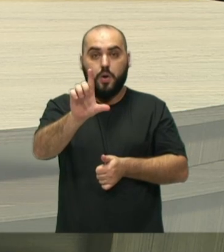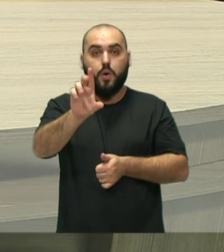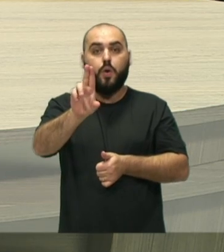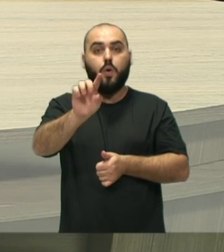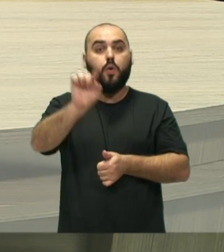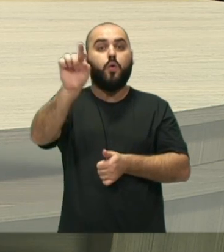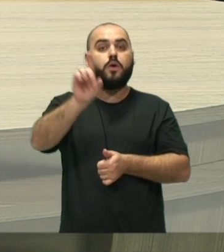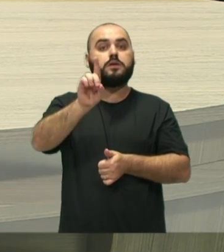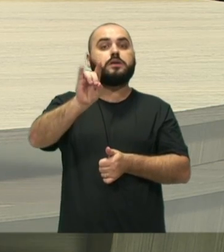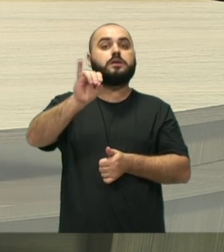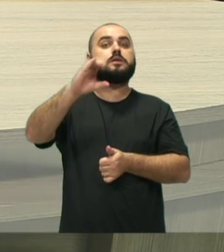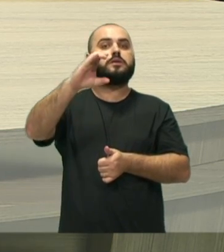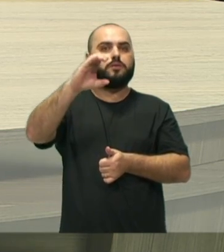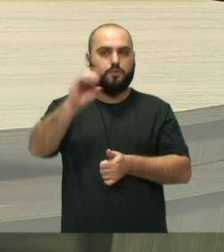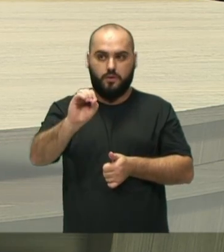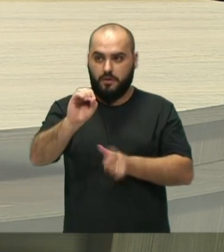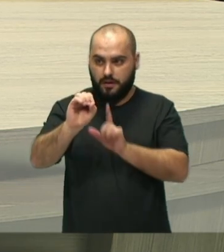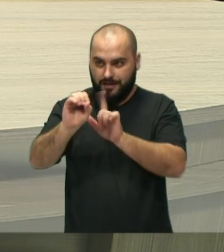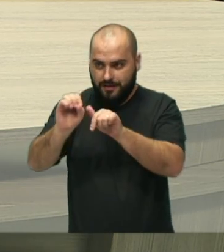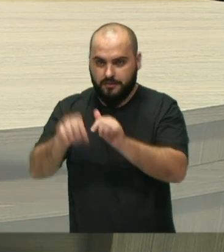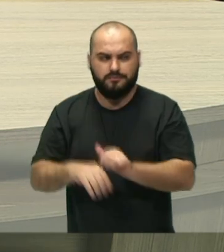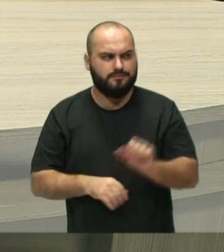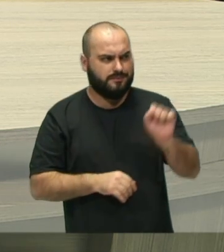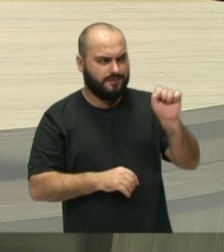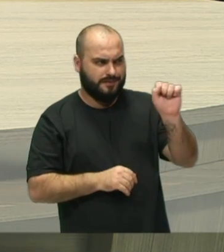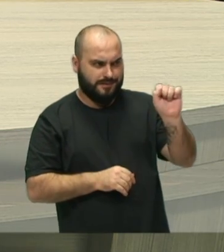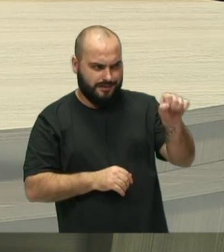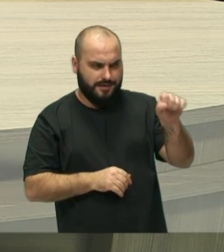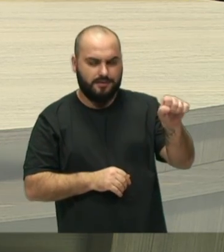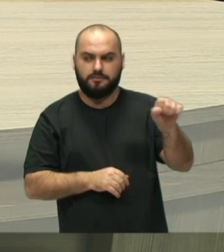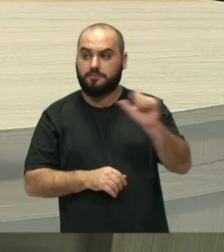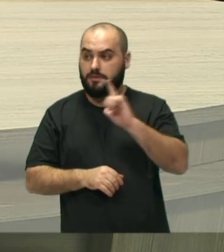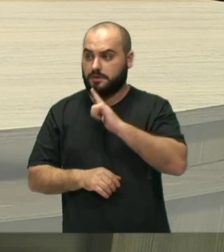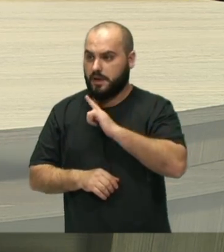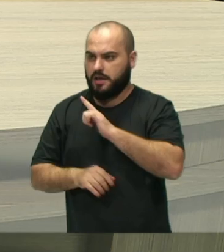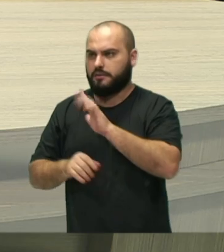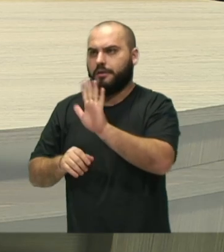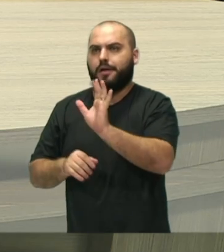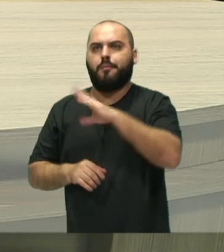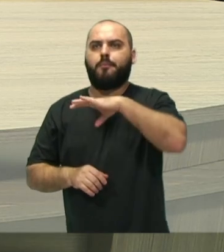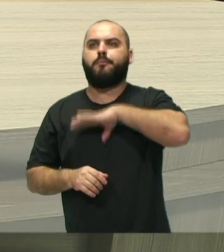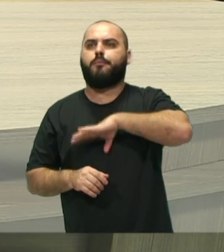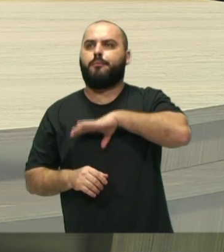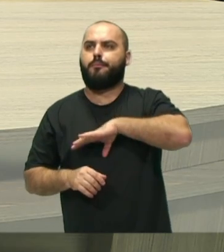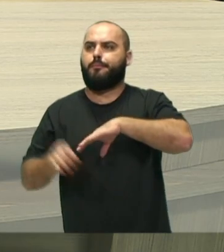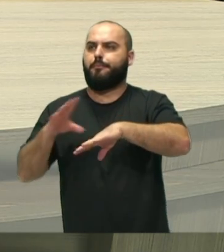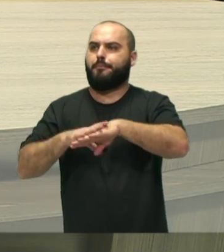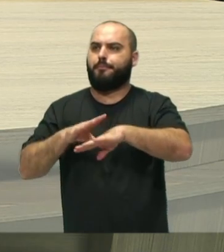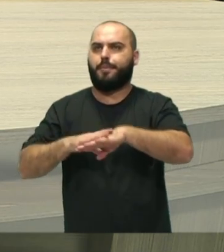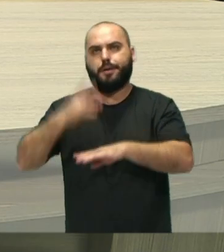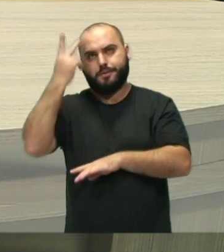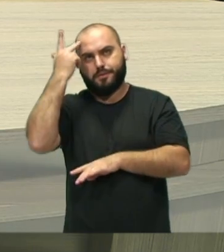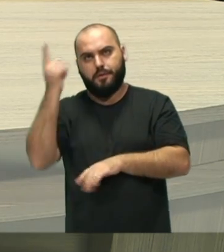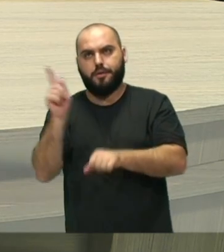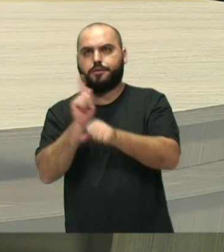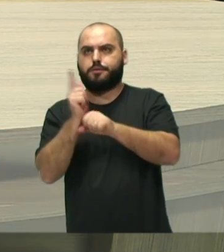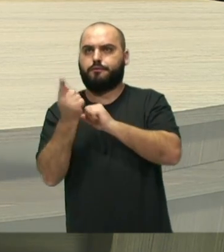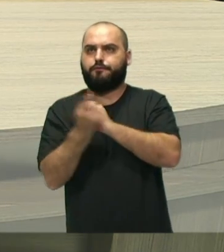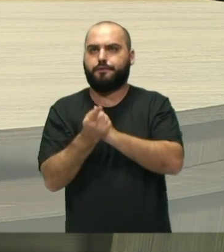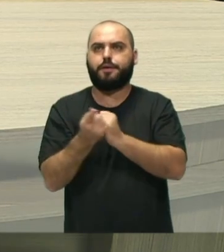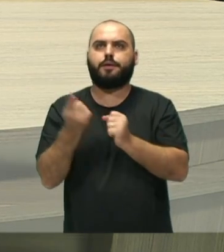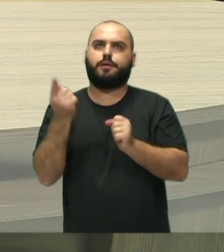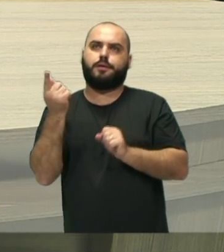Isso. esse caráter lúdico junto do aprendizado, não apenas aprender português, matemática, história, geografia,